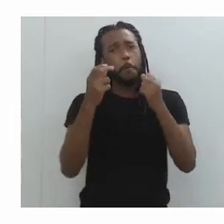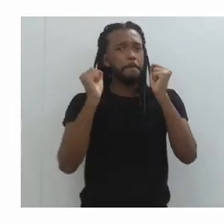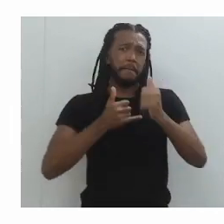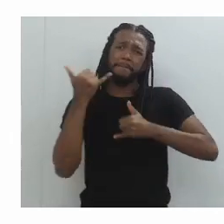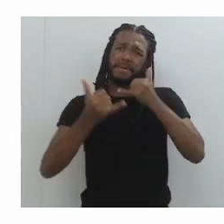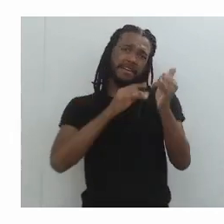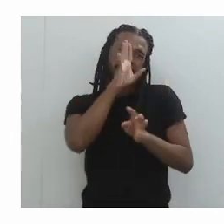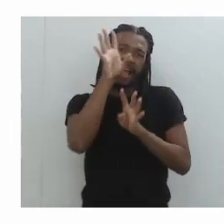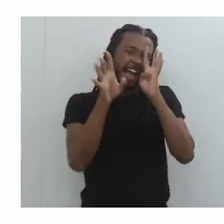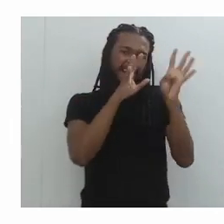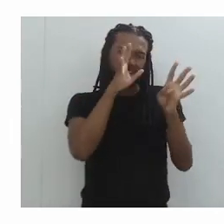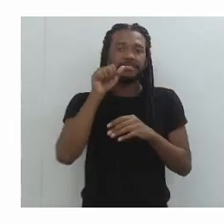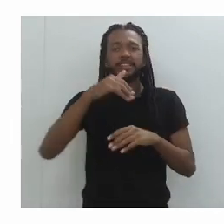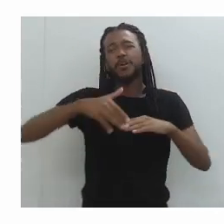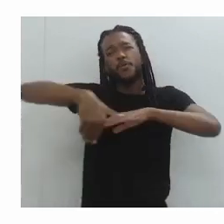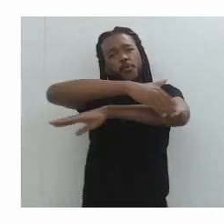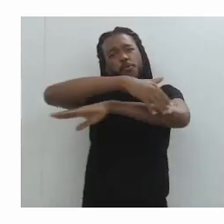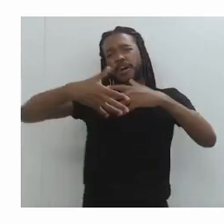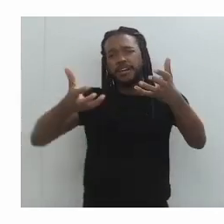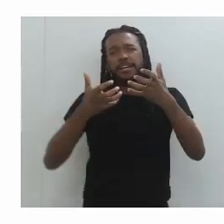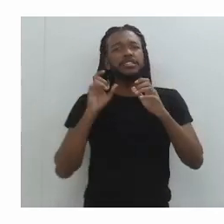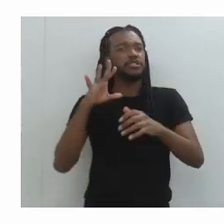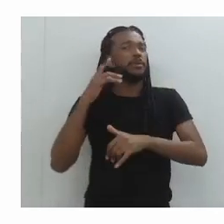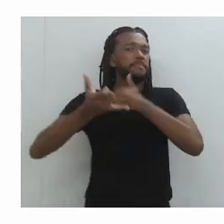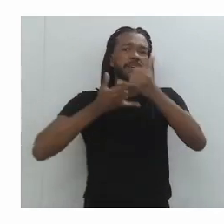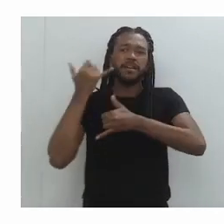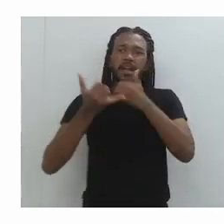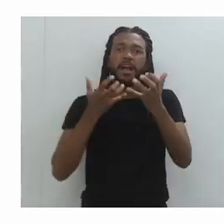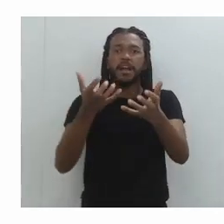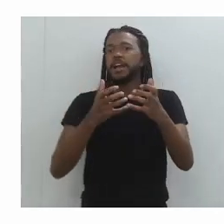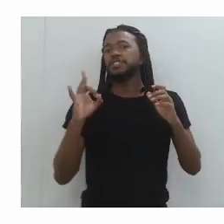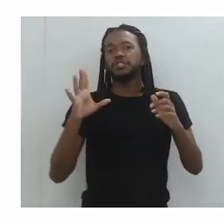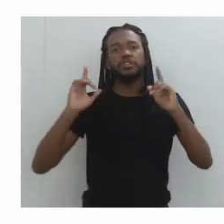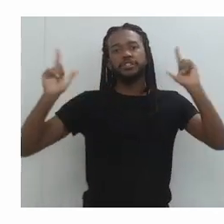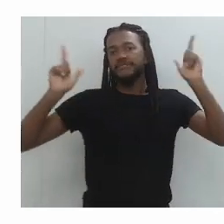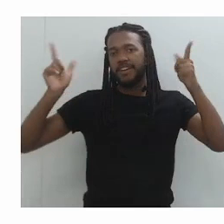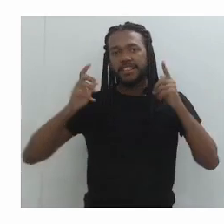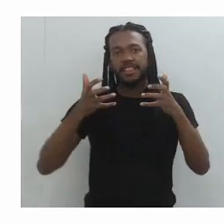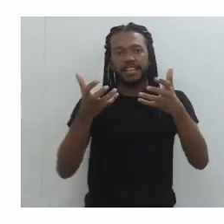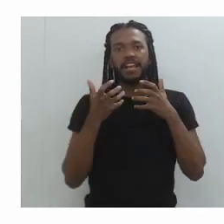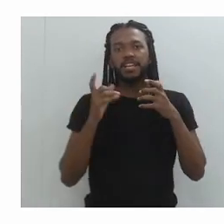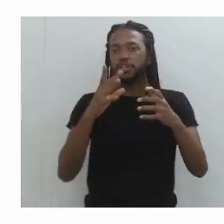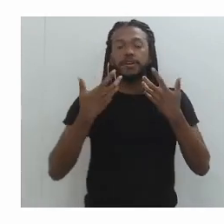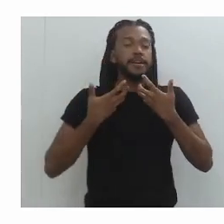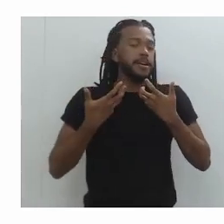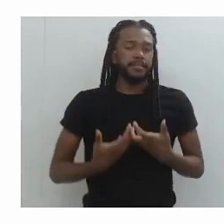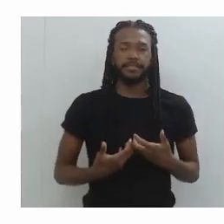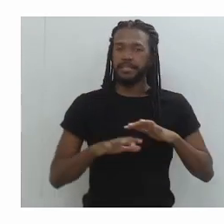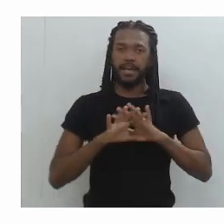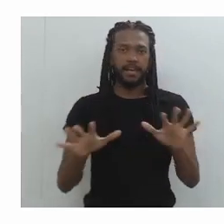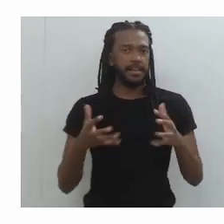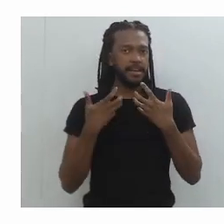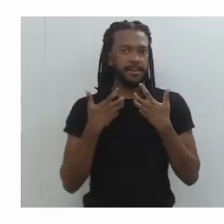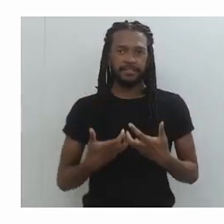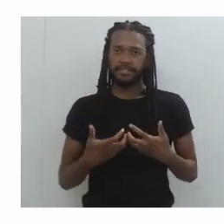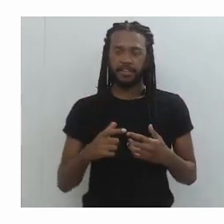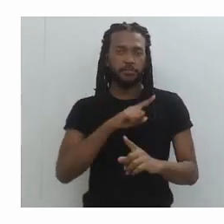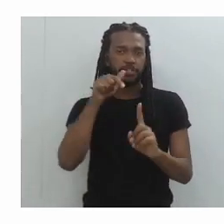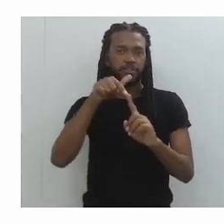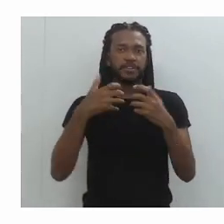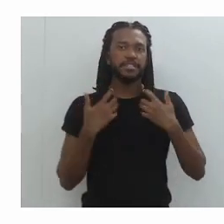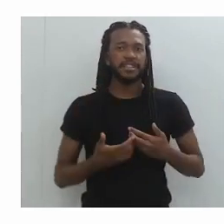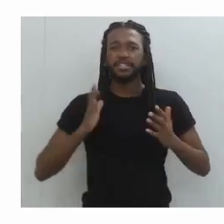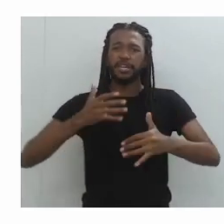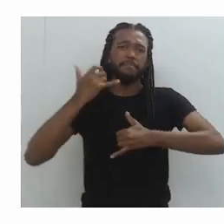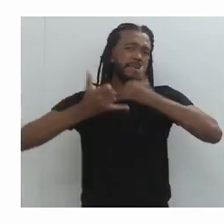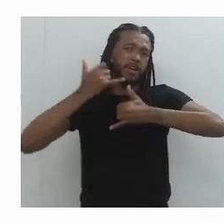né, na rua, porque quando a gente está na rua, a gente só quer brincar, só quer se divertir, só quer cansar, tá certo? E depois a gente brincar